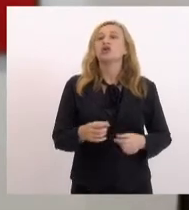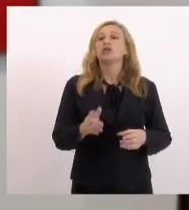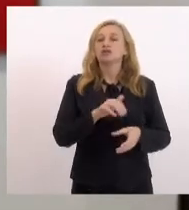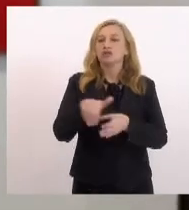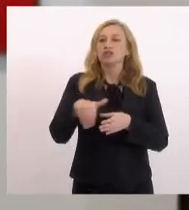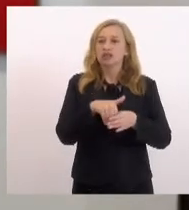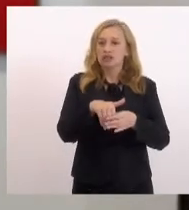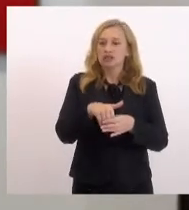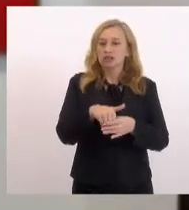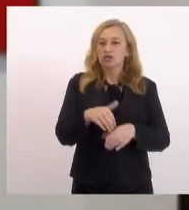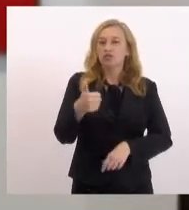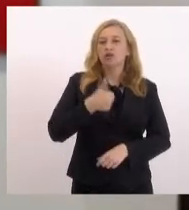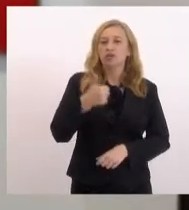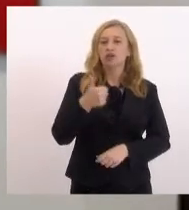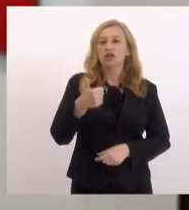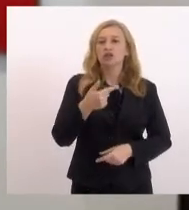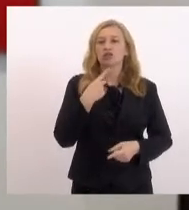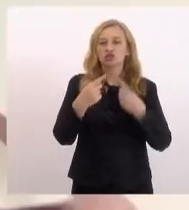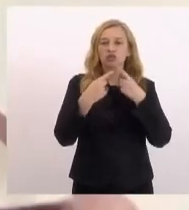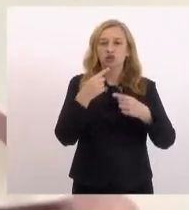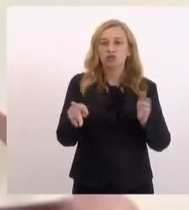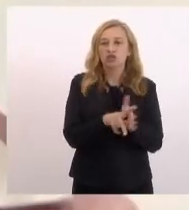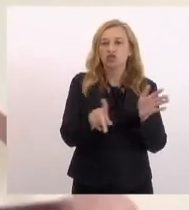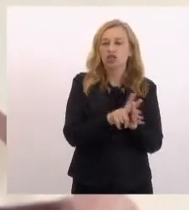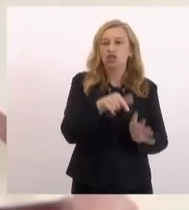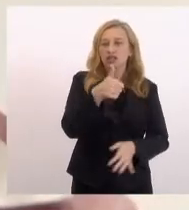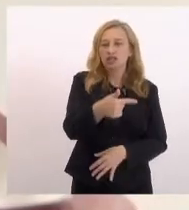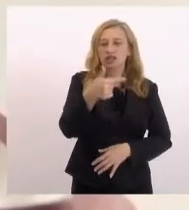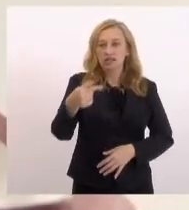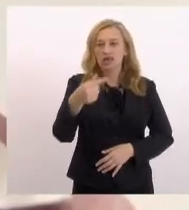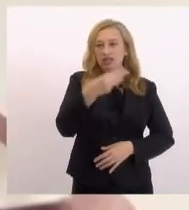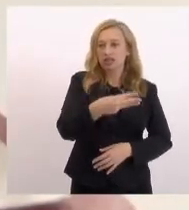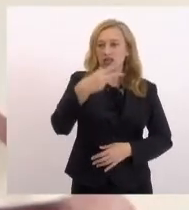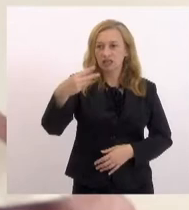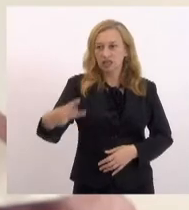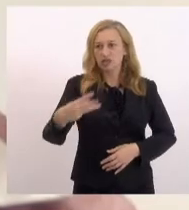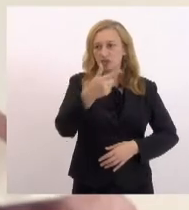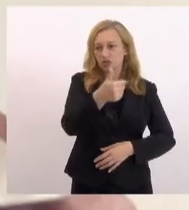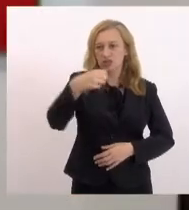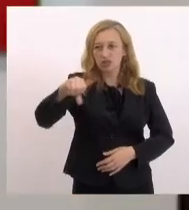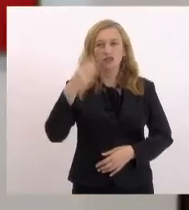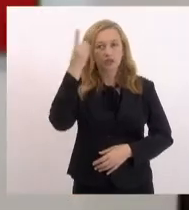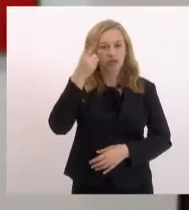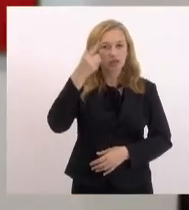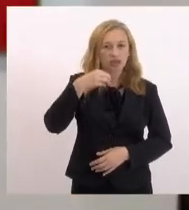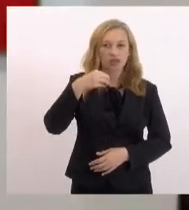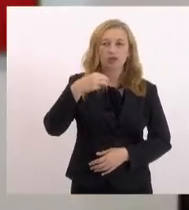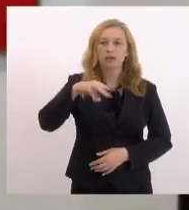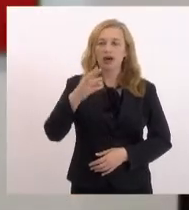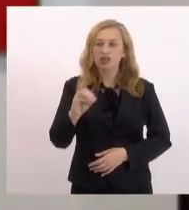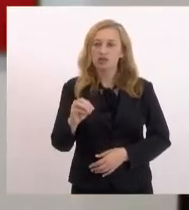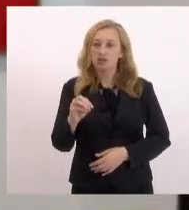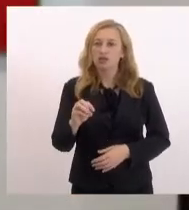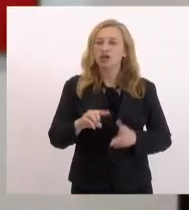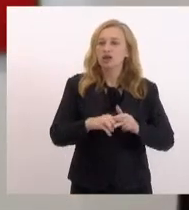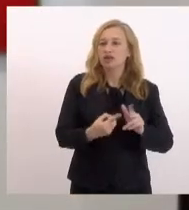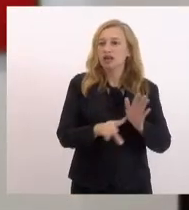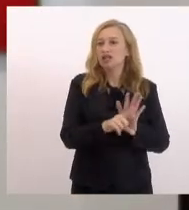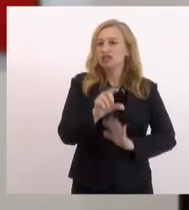votação, em primeira discussão, projeto de lei 1733 de 2019, de autoria do deputado Márcio Canella, que altera